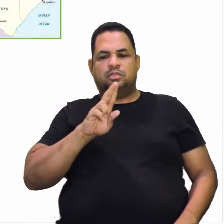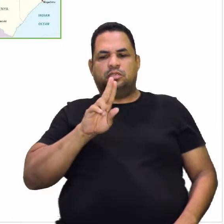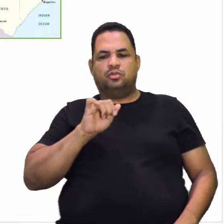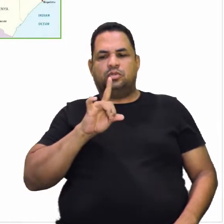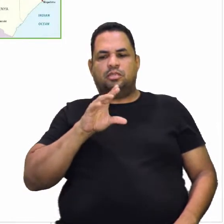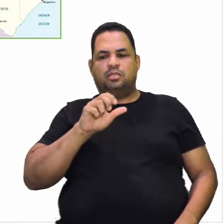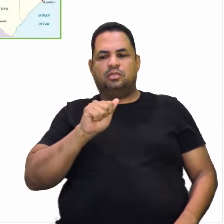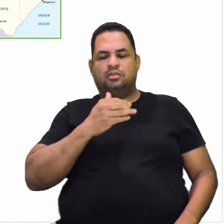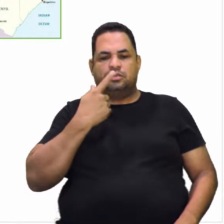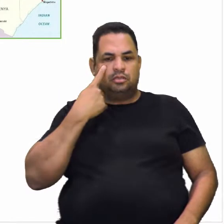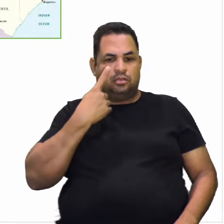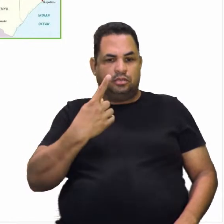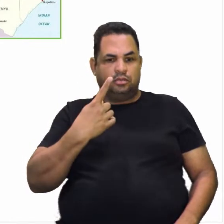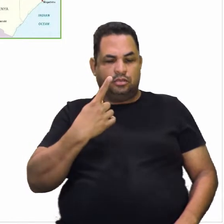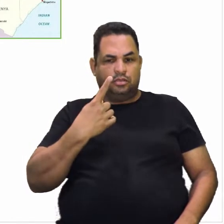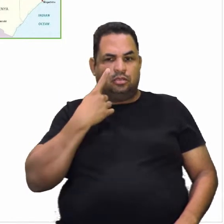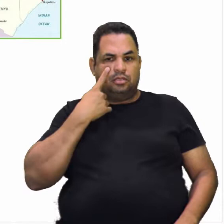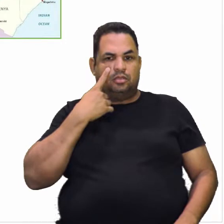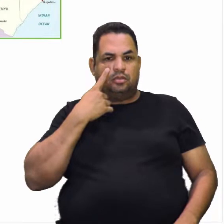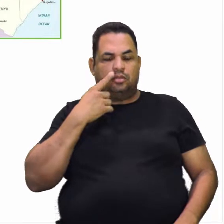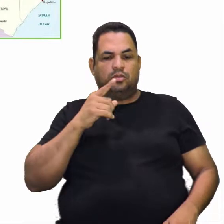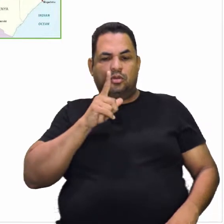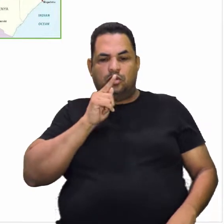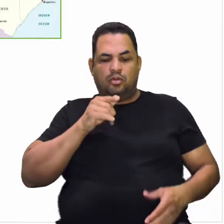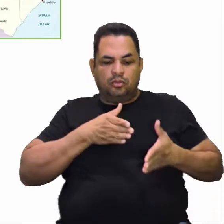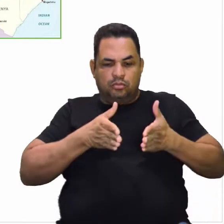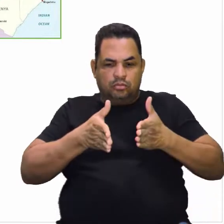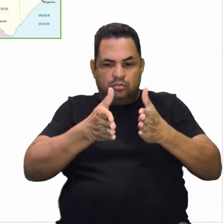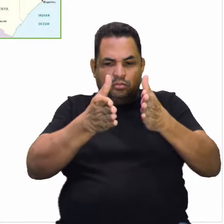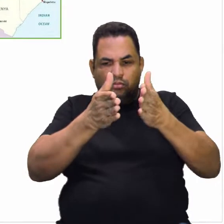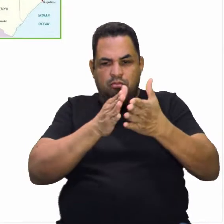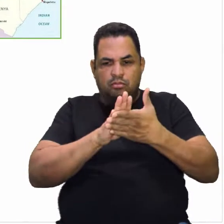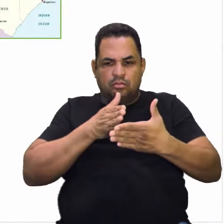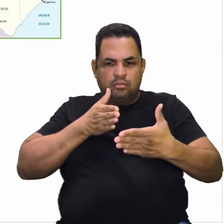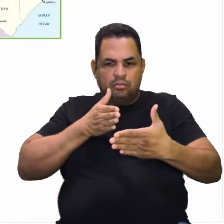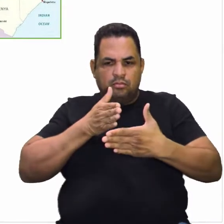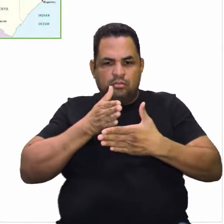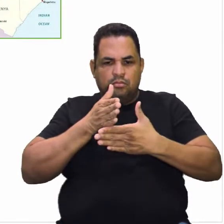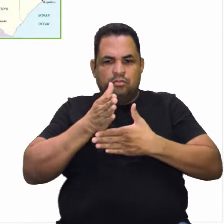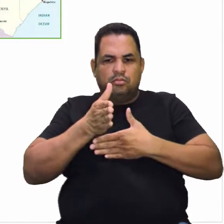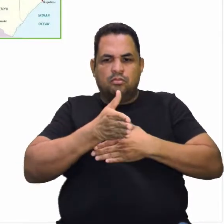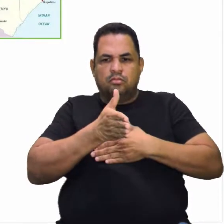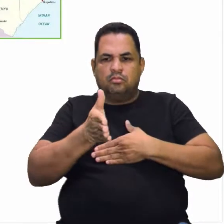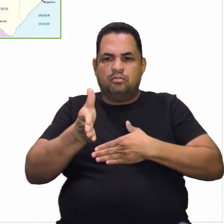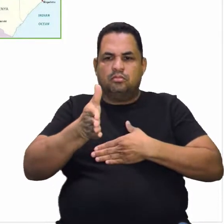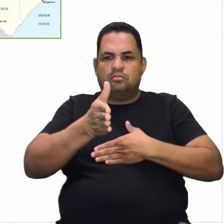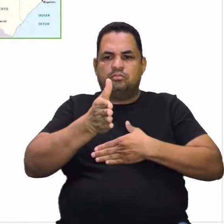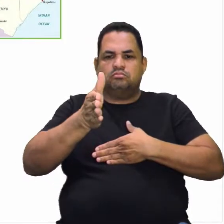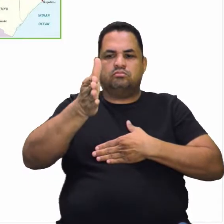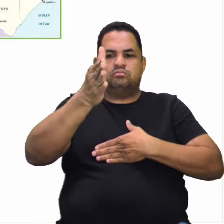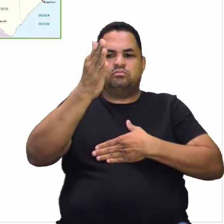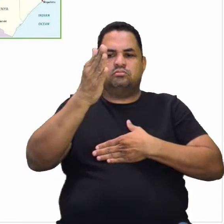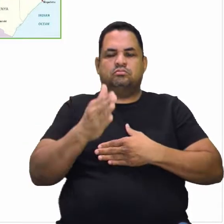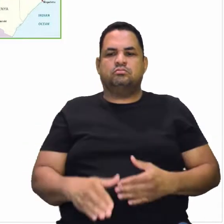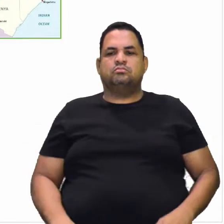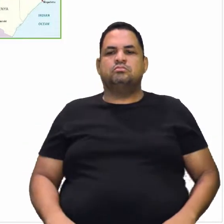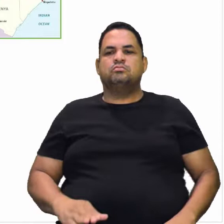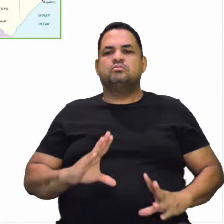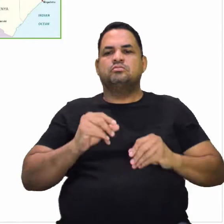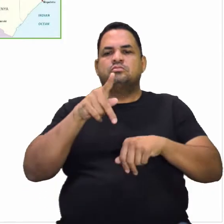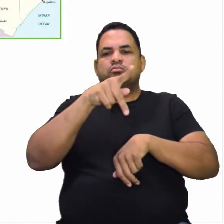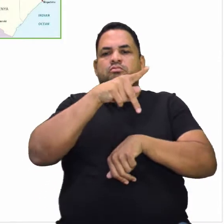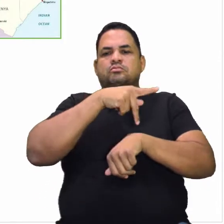você olhar aqui o rio Nilo, ó, ele passa por todos esses